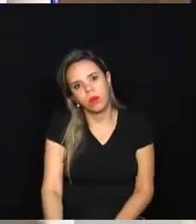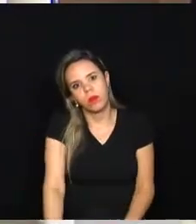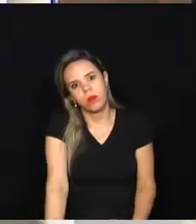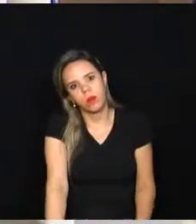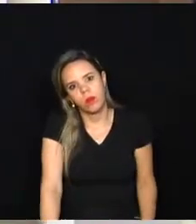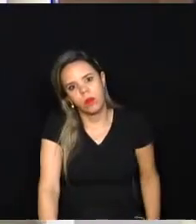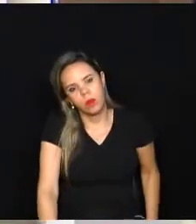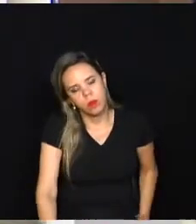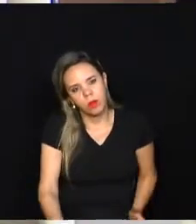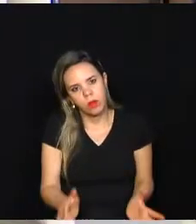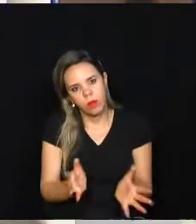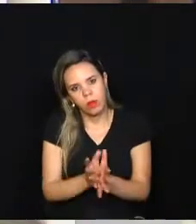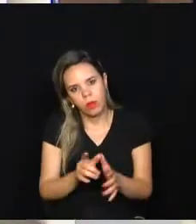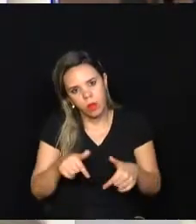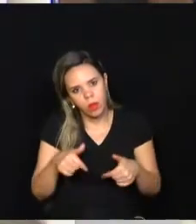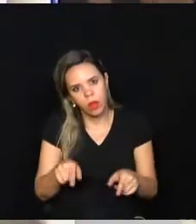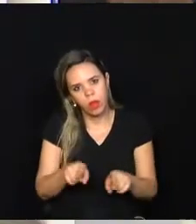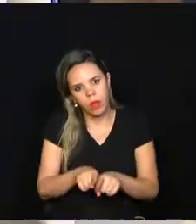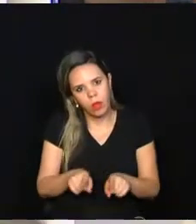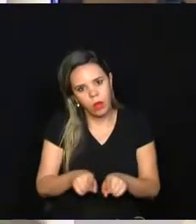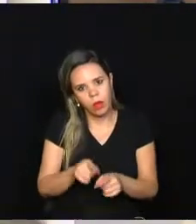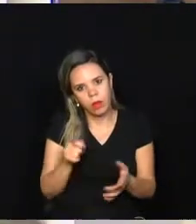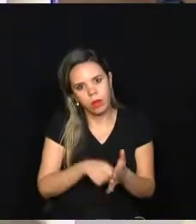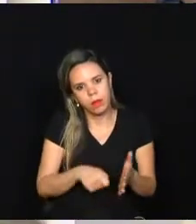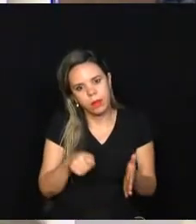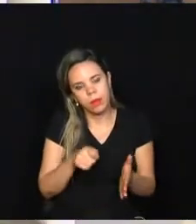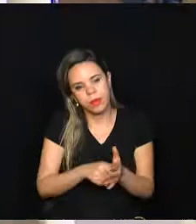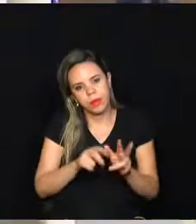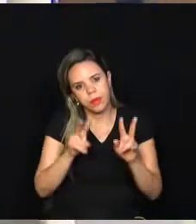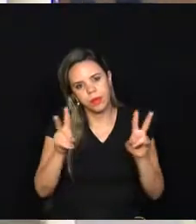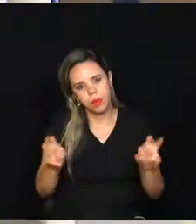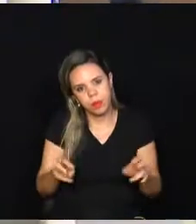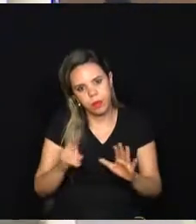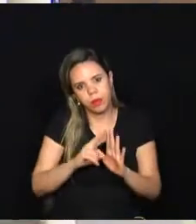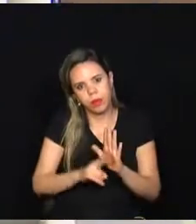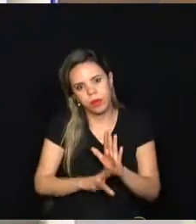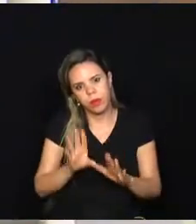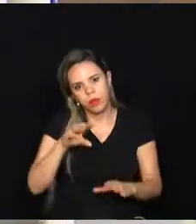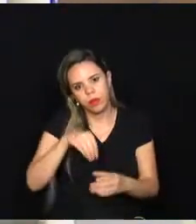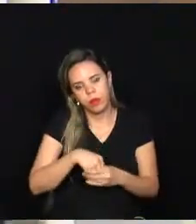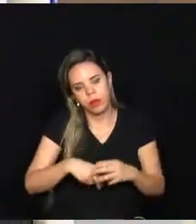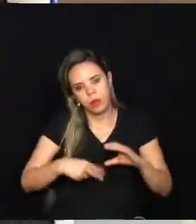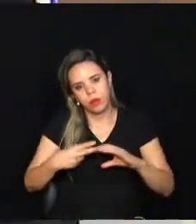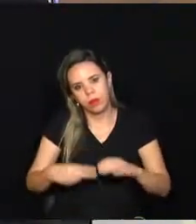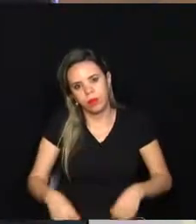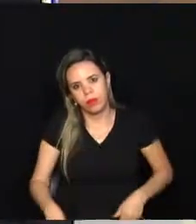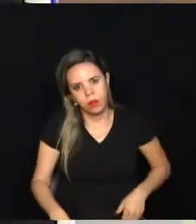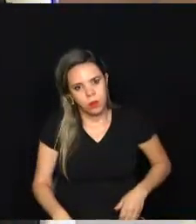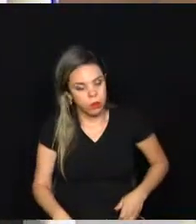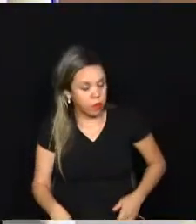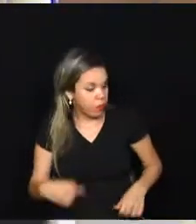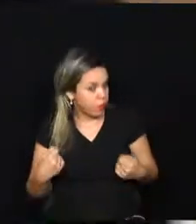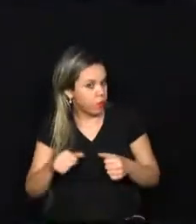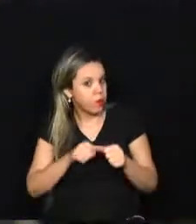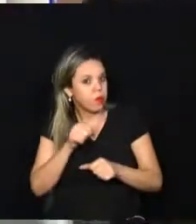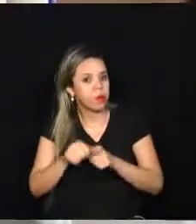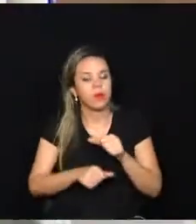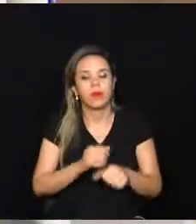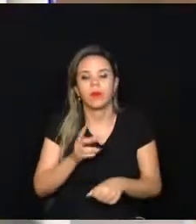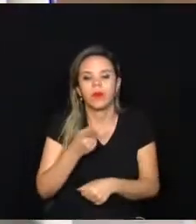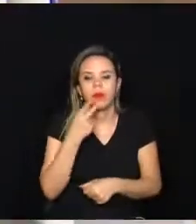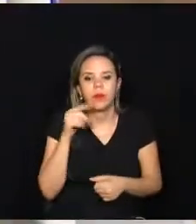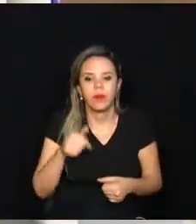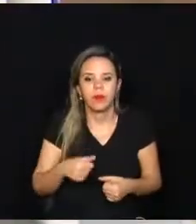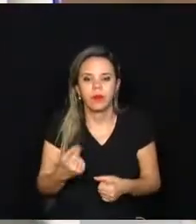a frente terá sua atuação pautada nos termos do regimento interno da Câmara. Nós precisamos mudar, já falei isso